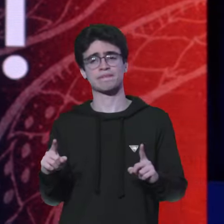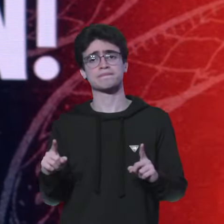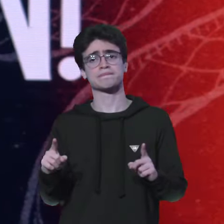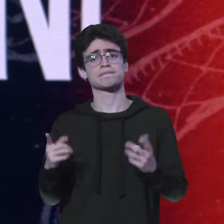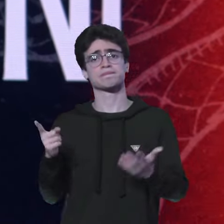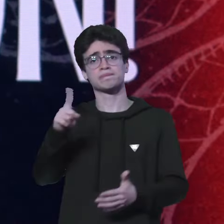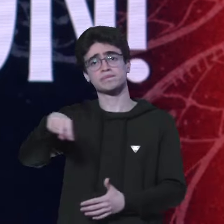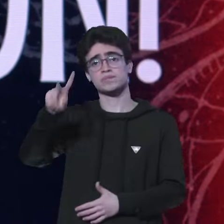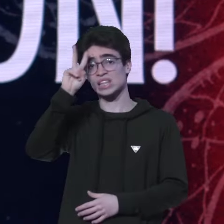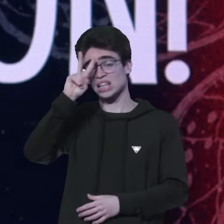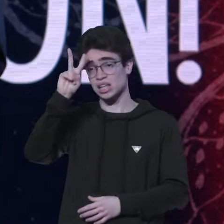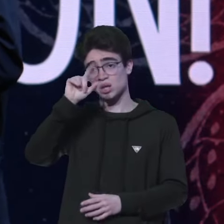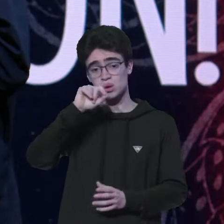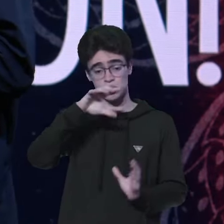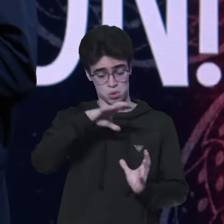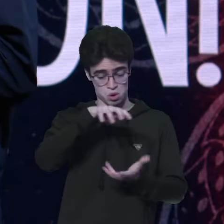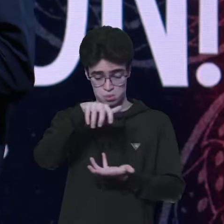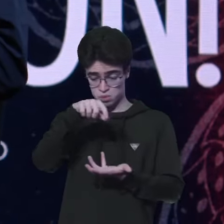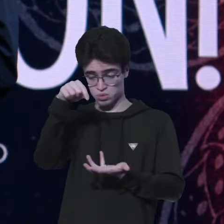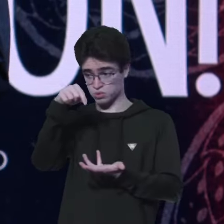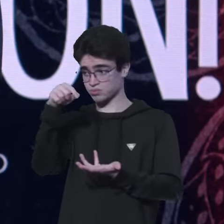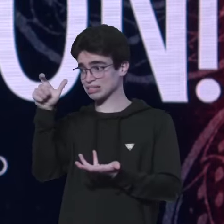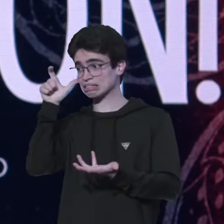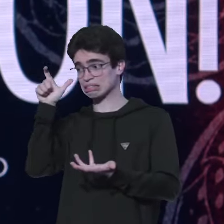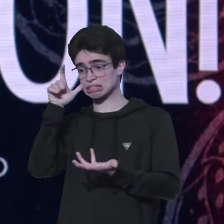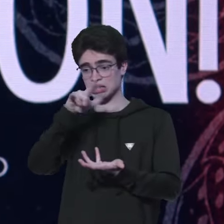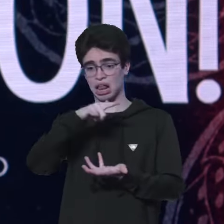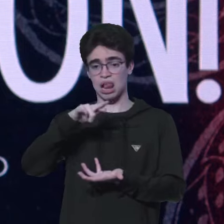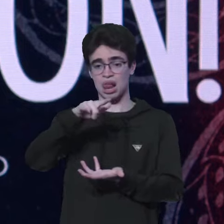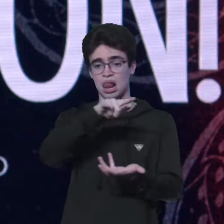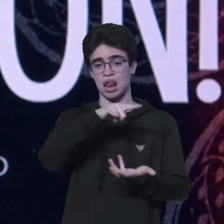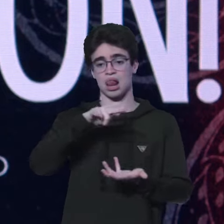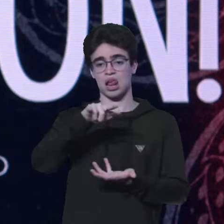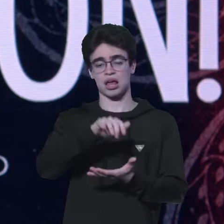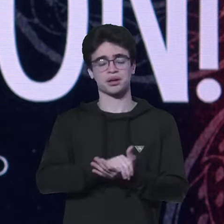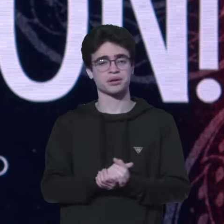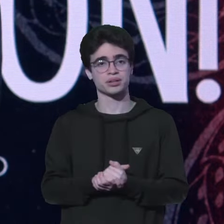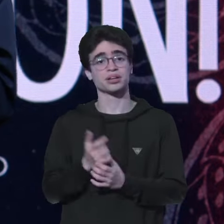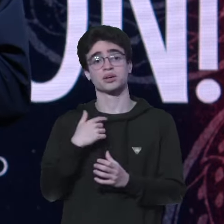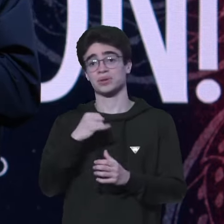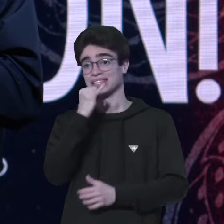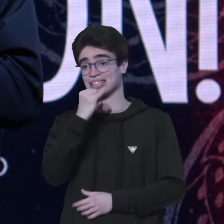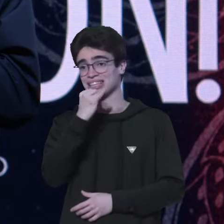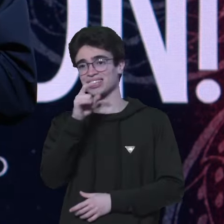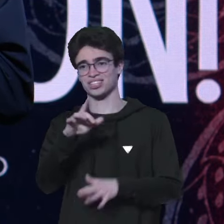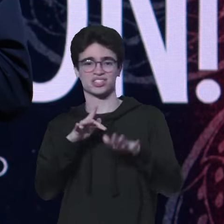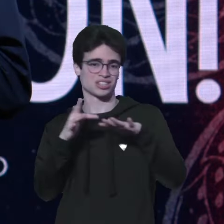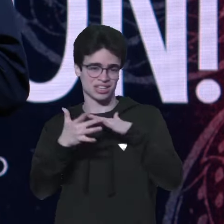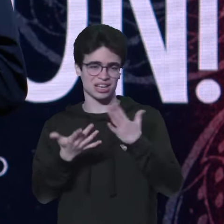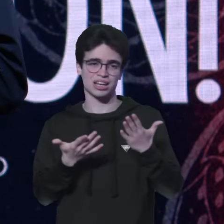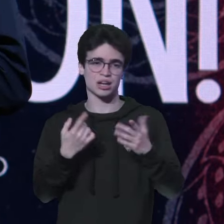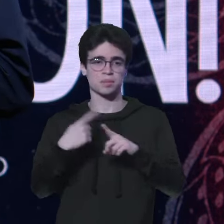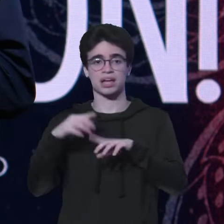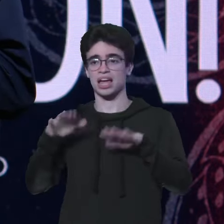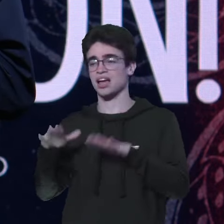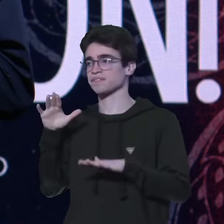lembra que o mundo jaz do maligno. Eu estou dando o exemplo das redes sociais. Às vezes a voz de Piton é um amigo